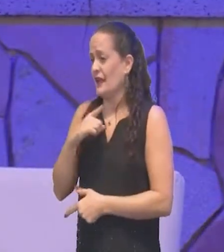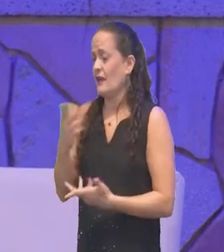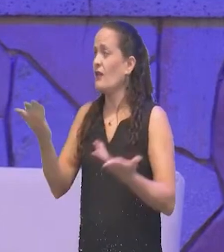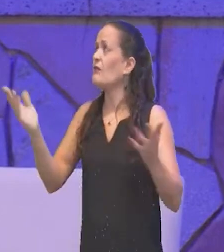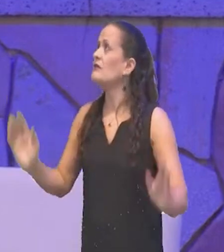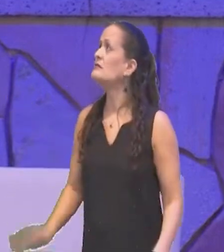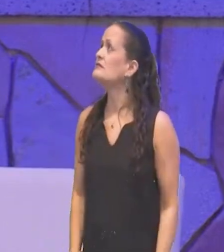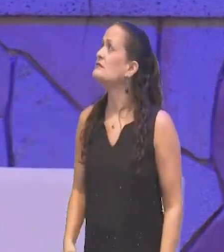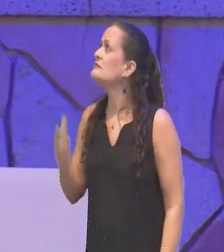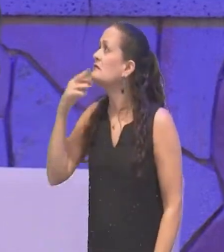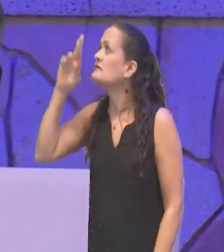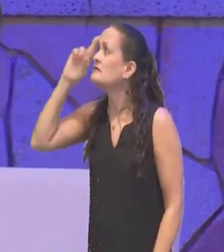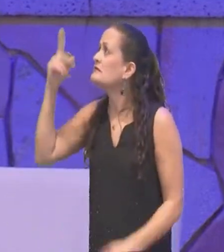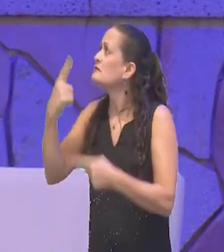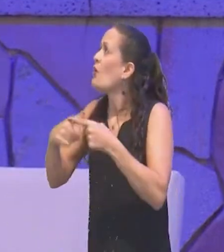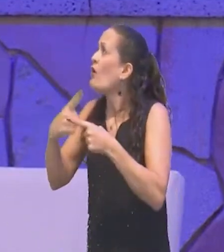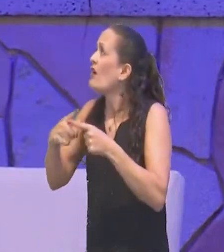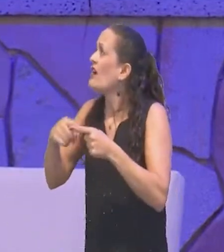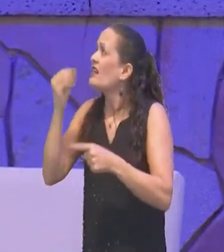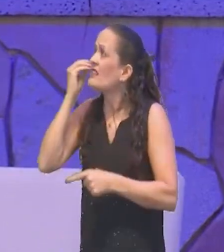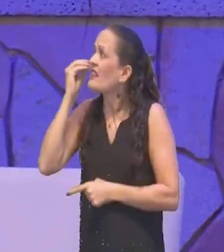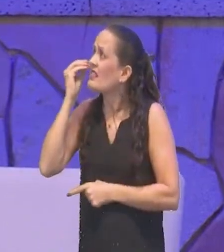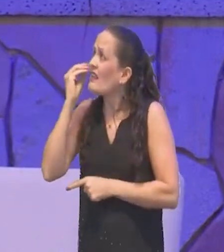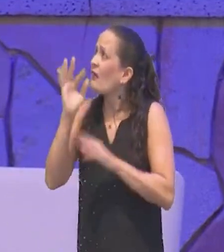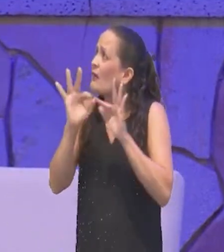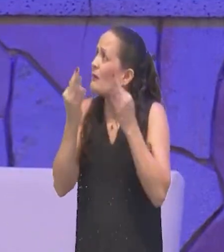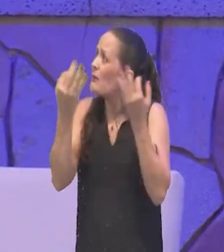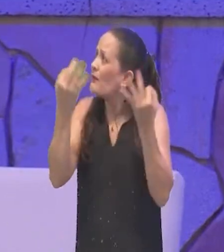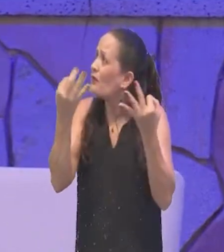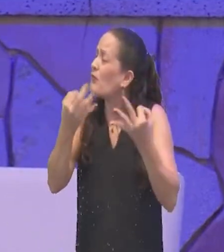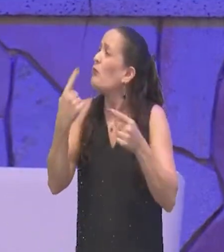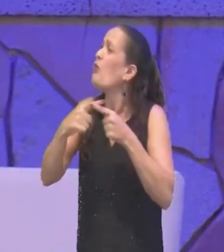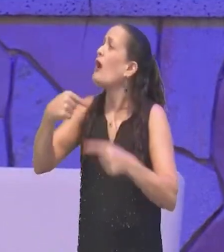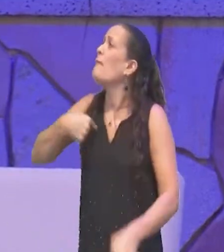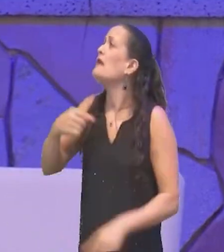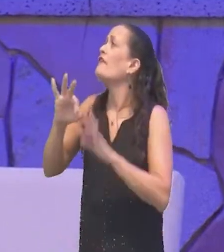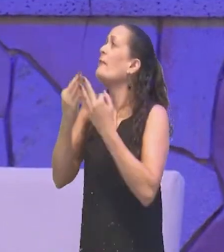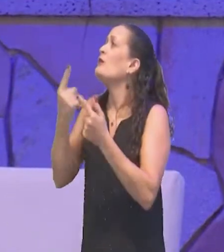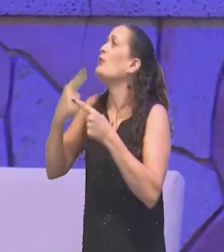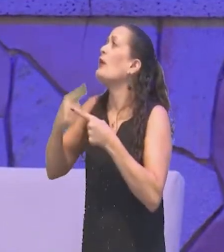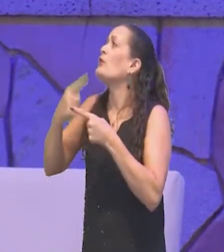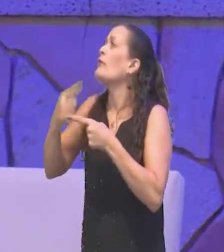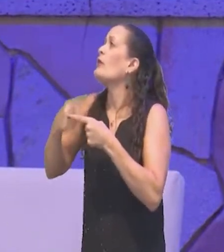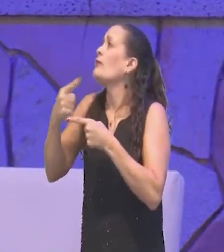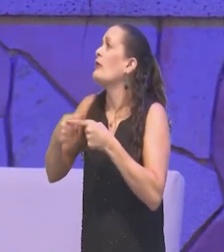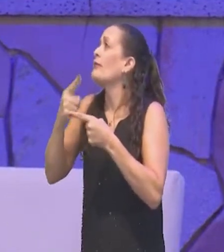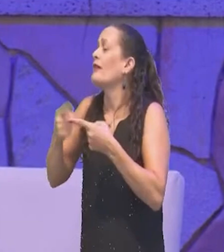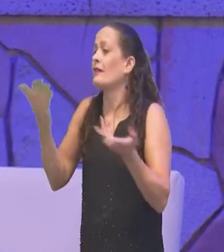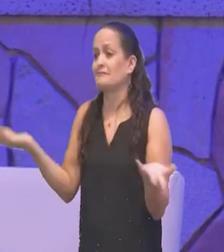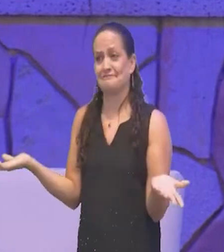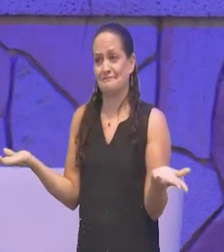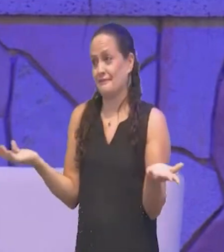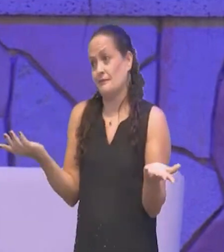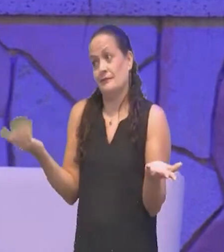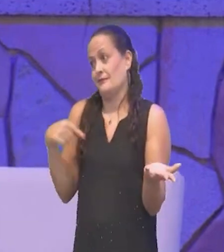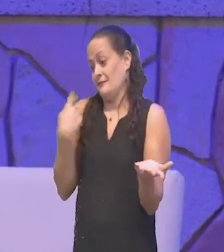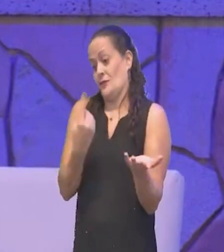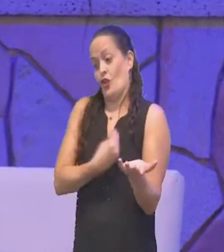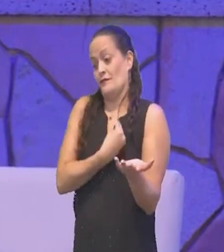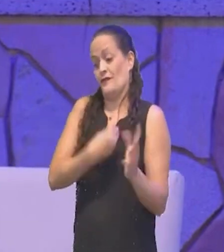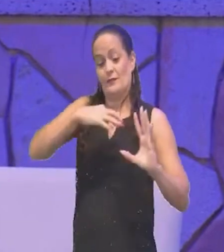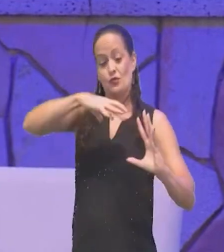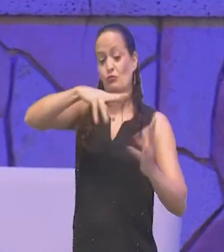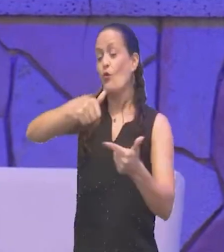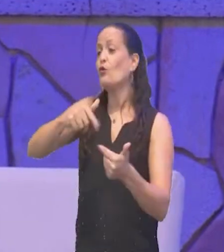perguntando: Senhor, por quê? Por que comigo? Por que com a minha família? Amados, nós estamos neste mundo e no mundo nós temos